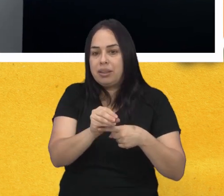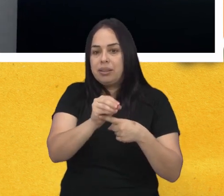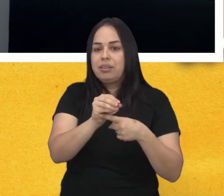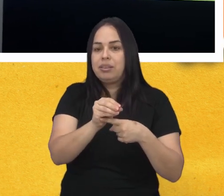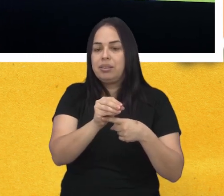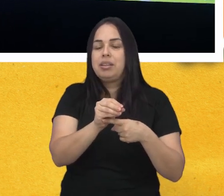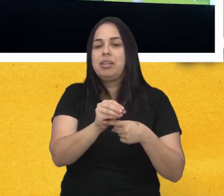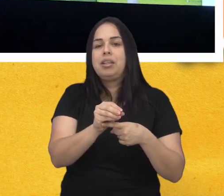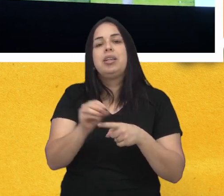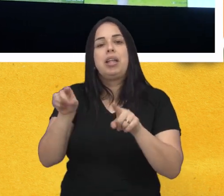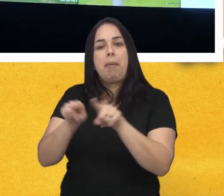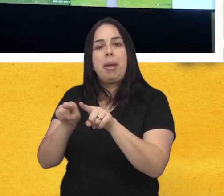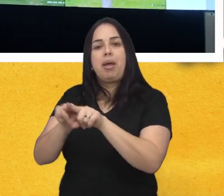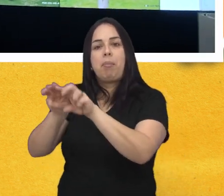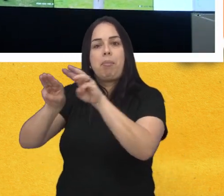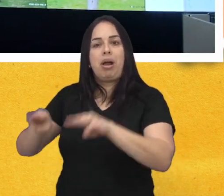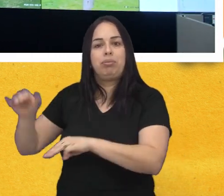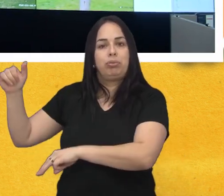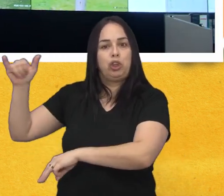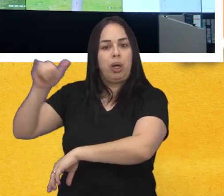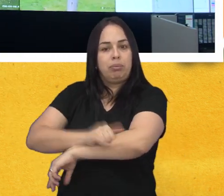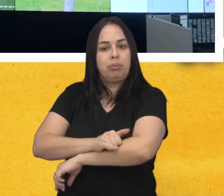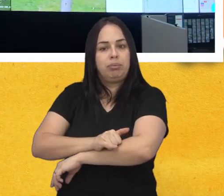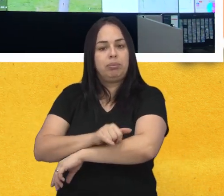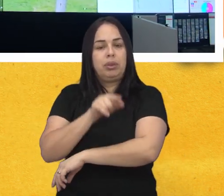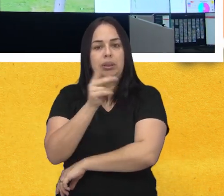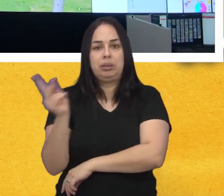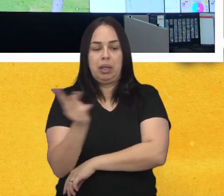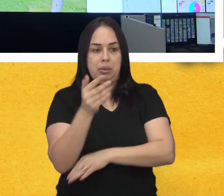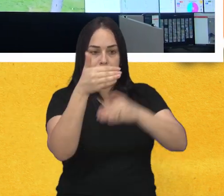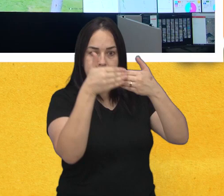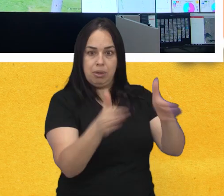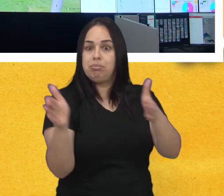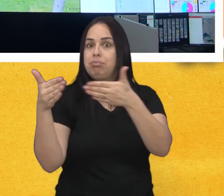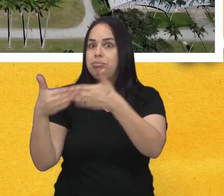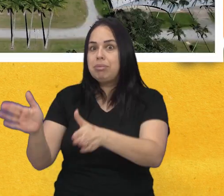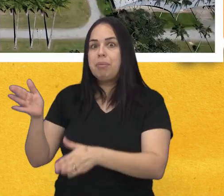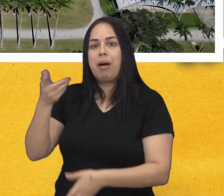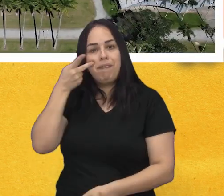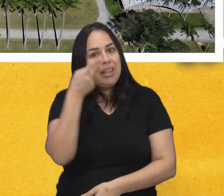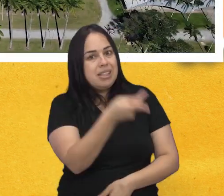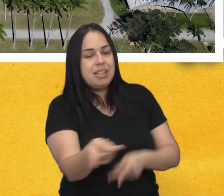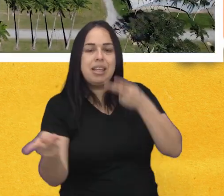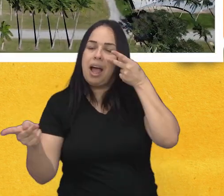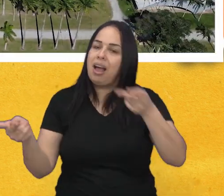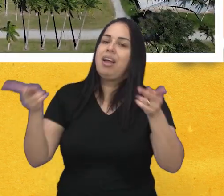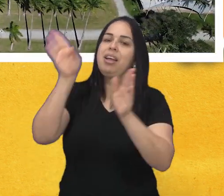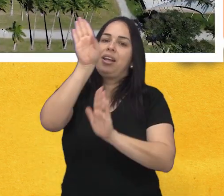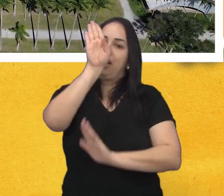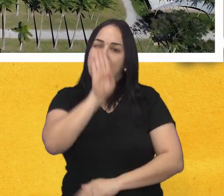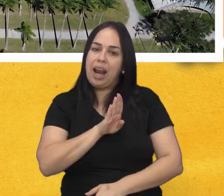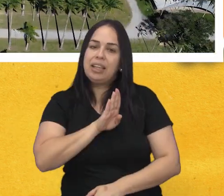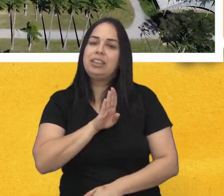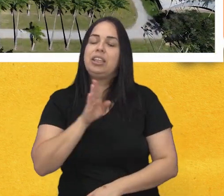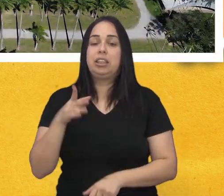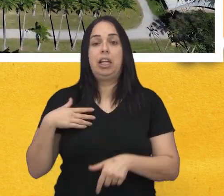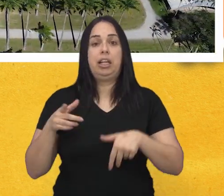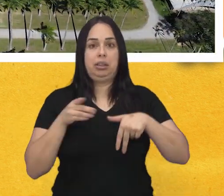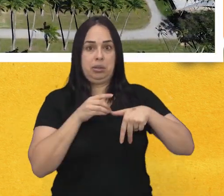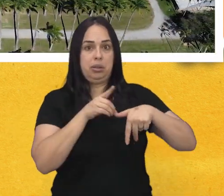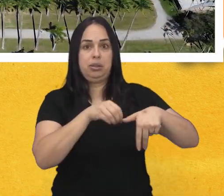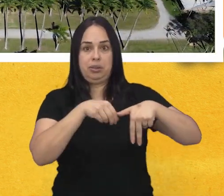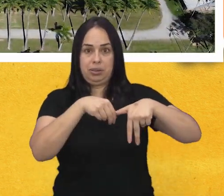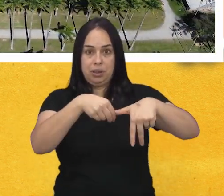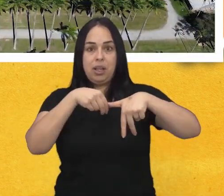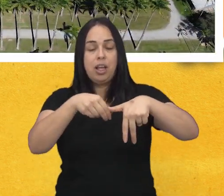o MAB, Memorial Aeroespacial Brasileiro, estão na programação do passeio. A visita gratuita com guias especializados